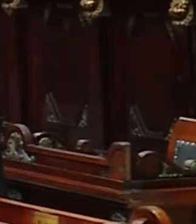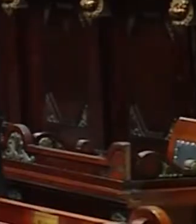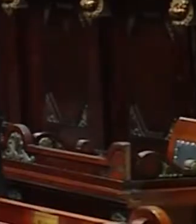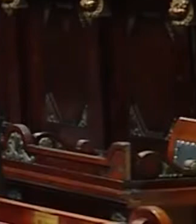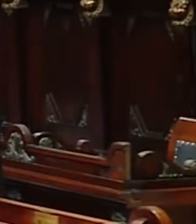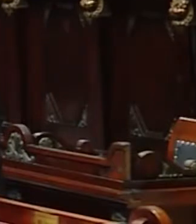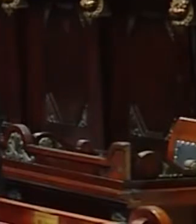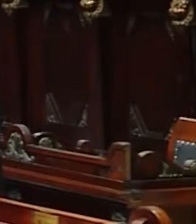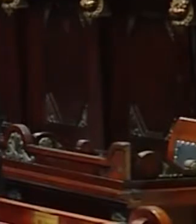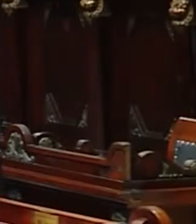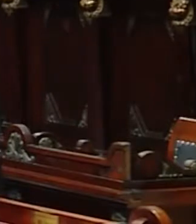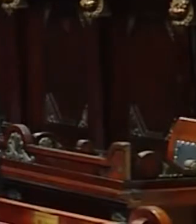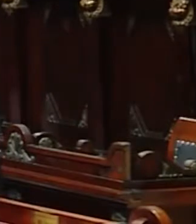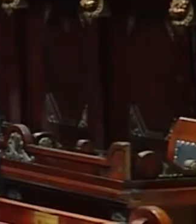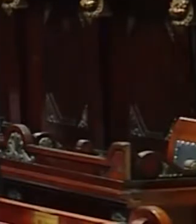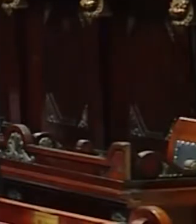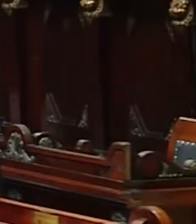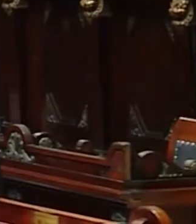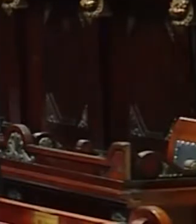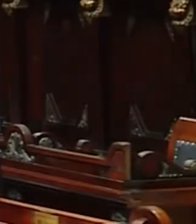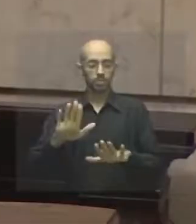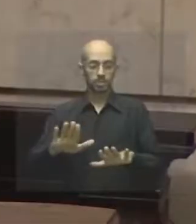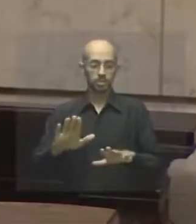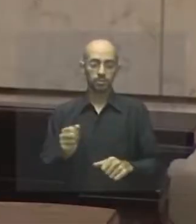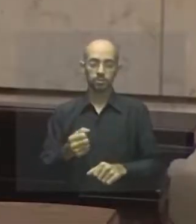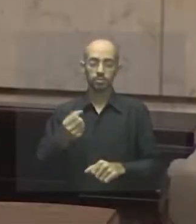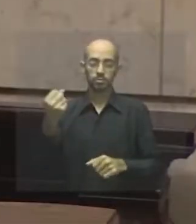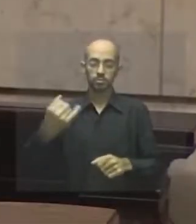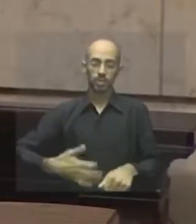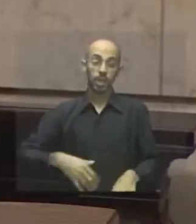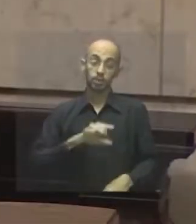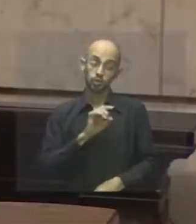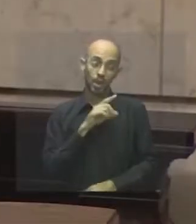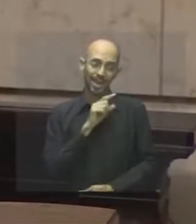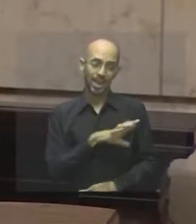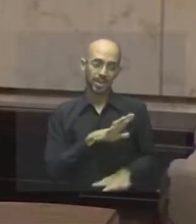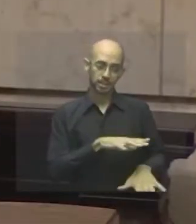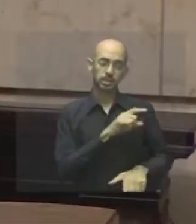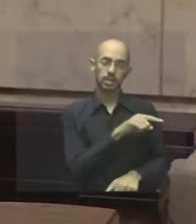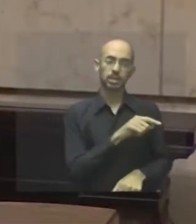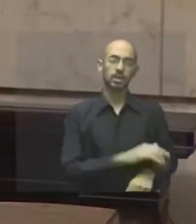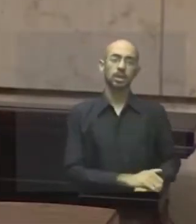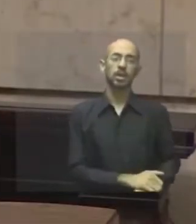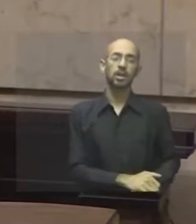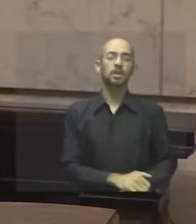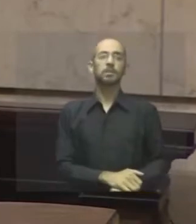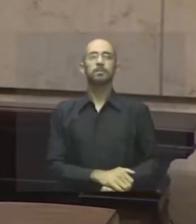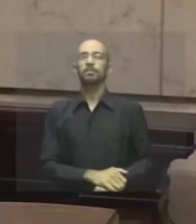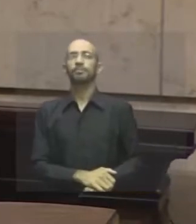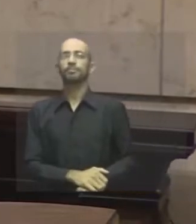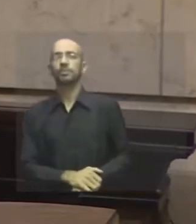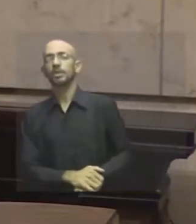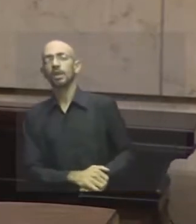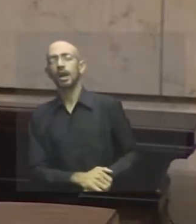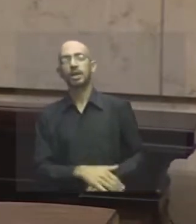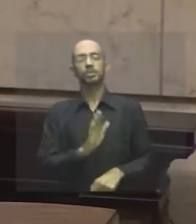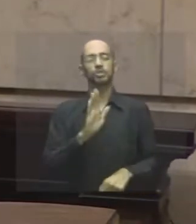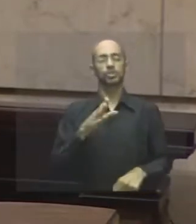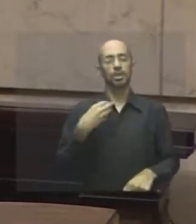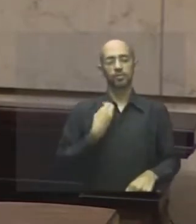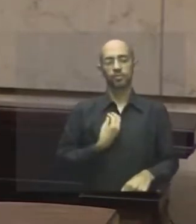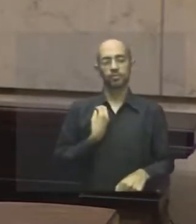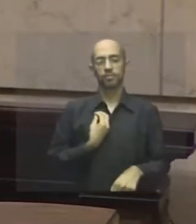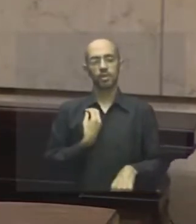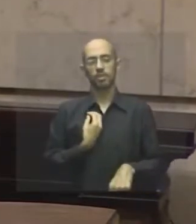atentamente a fala dos parlamentares sobre os projetos. Nossa preocupação é... Nós já vivemos um momento em que os trabalhadores da Zona